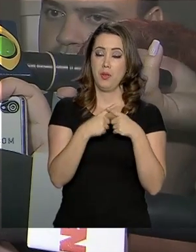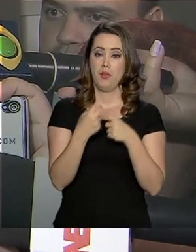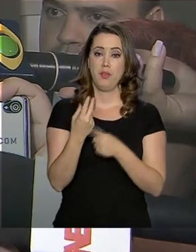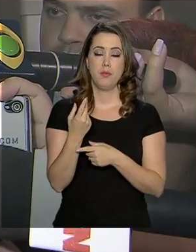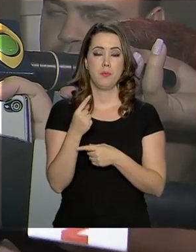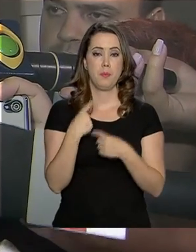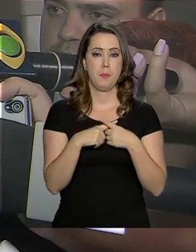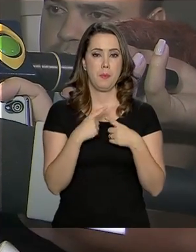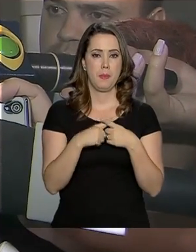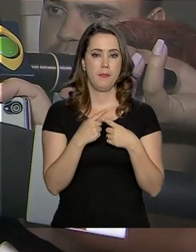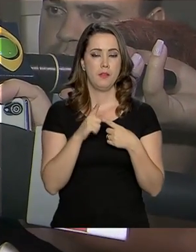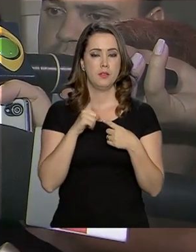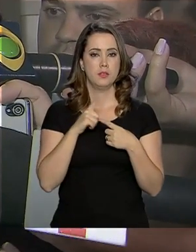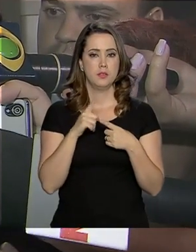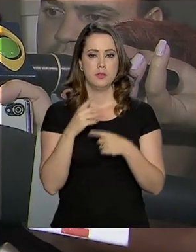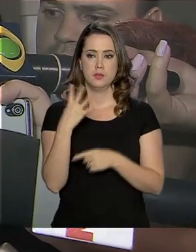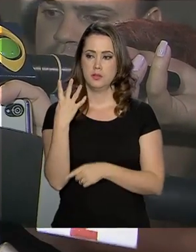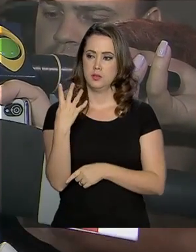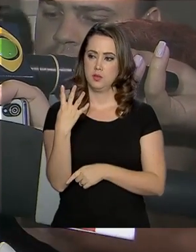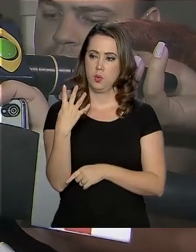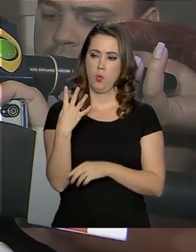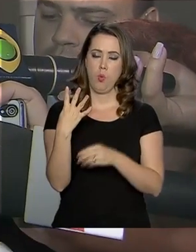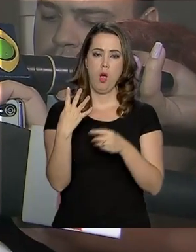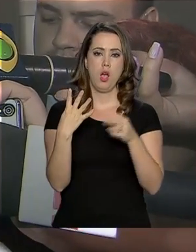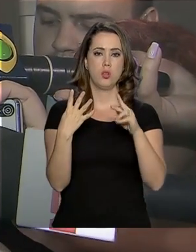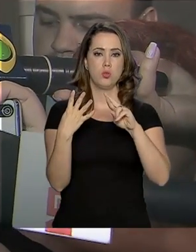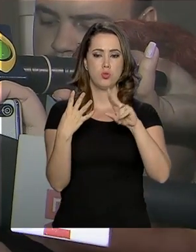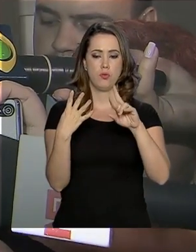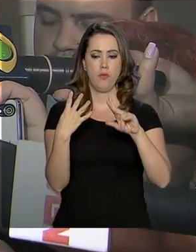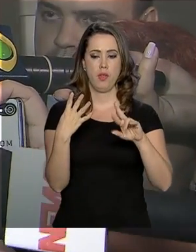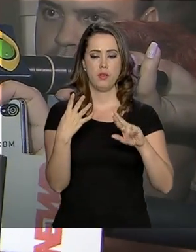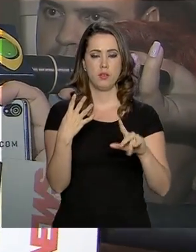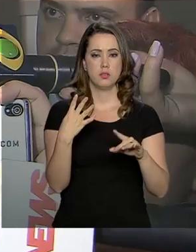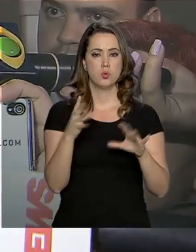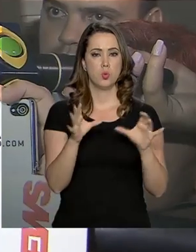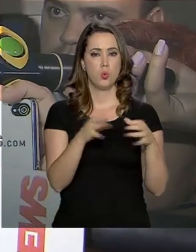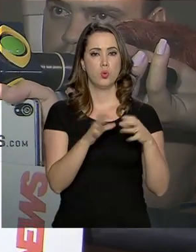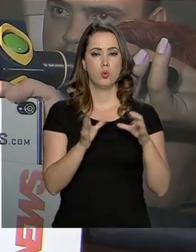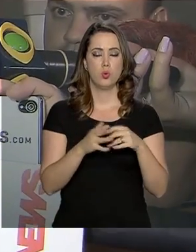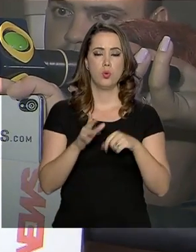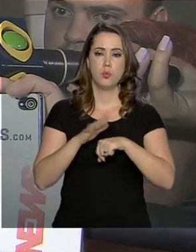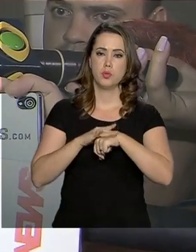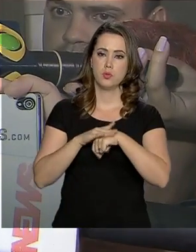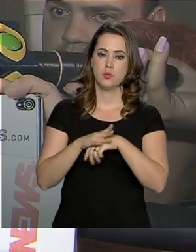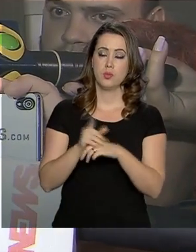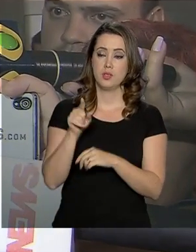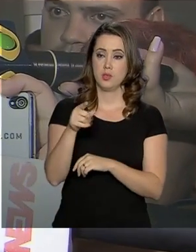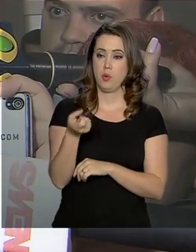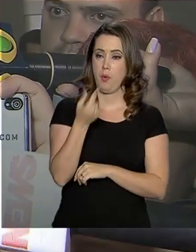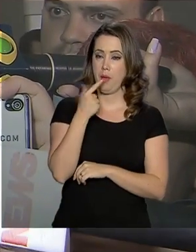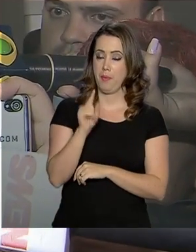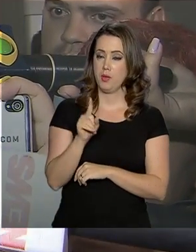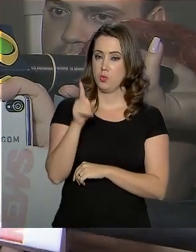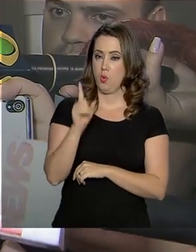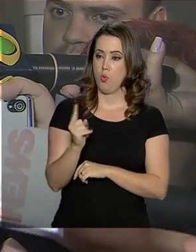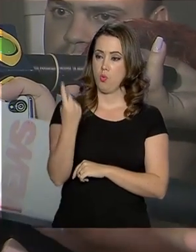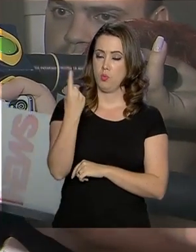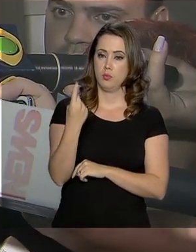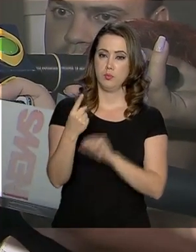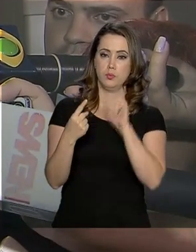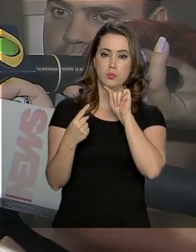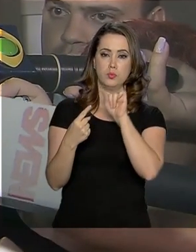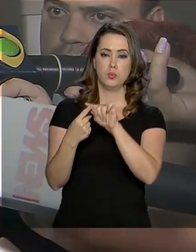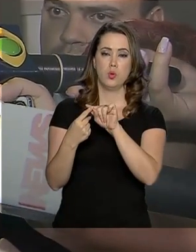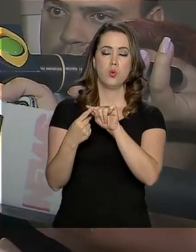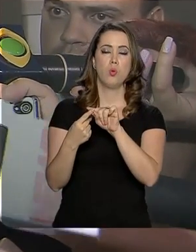de como tem 4 subtipos da doença e o medicamento só ter evidência mais forte para o